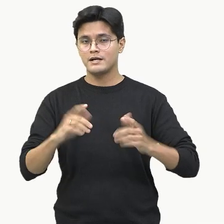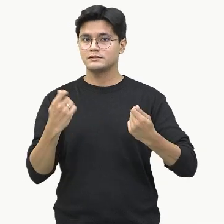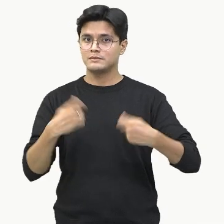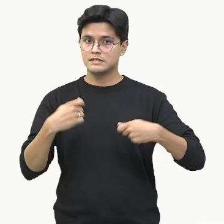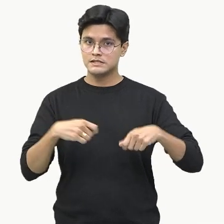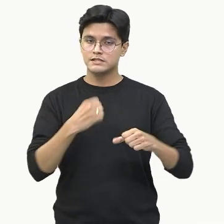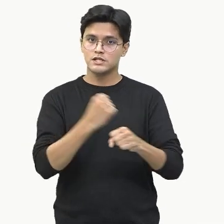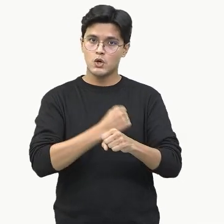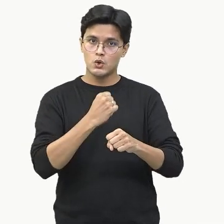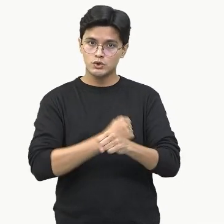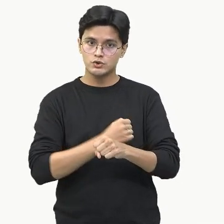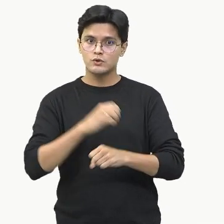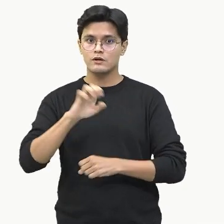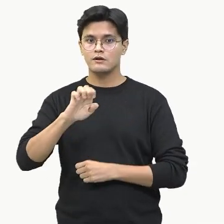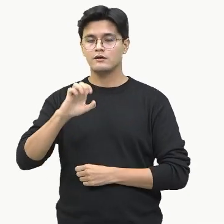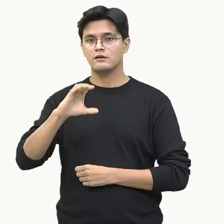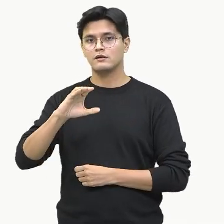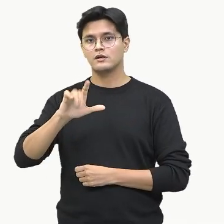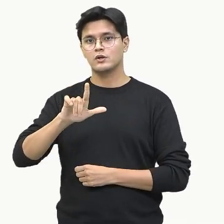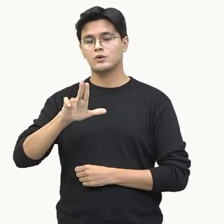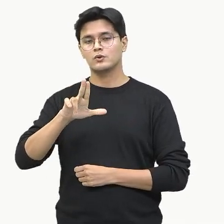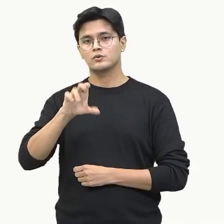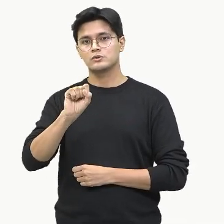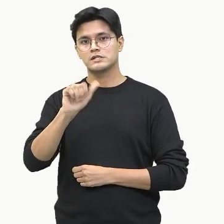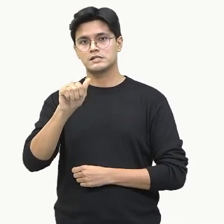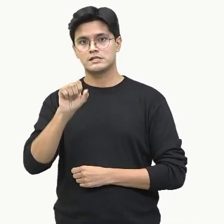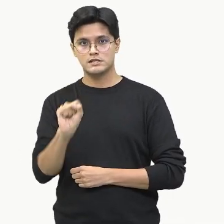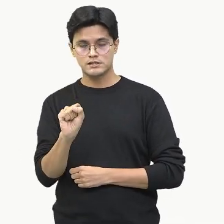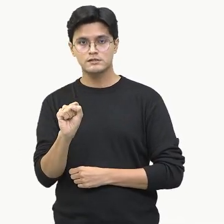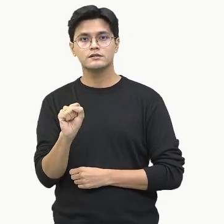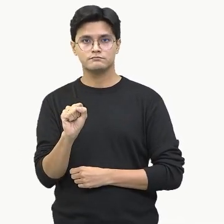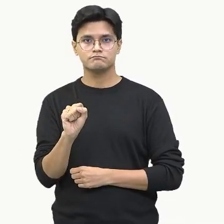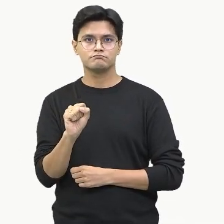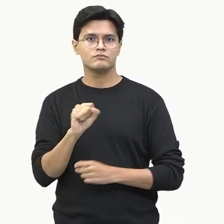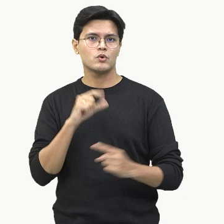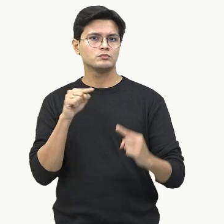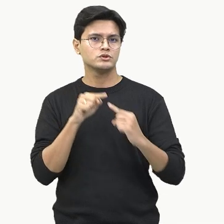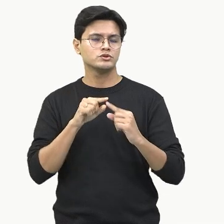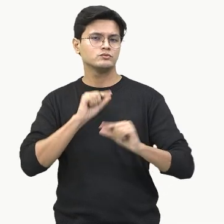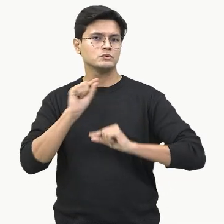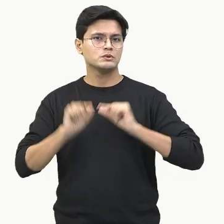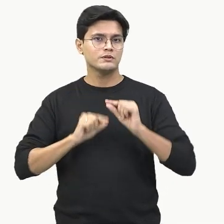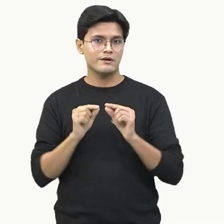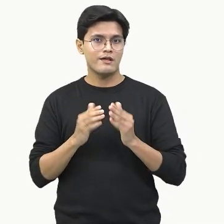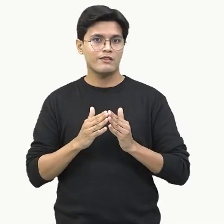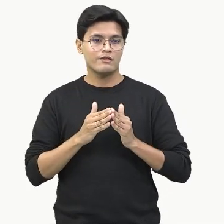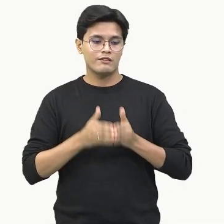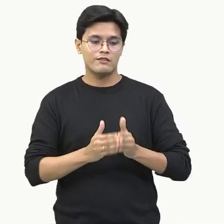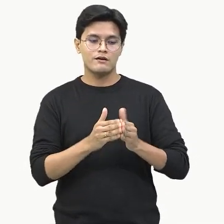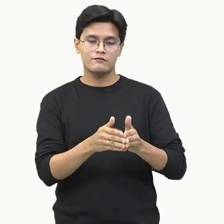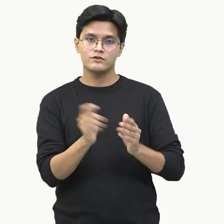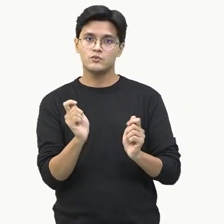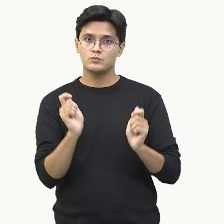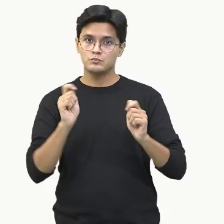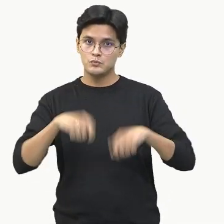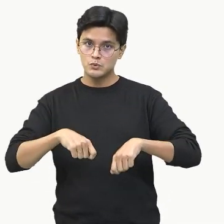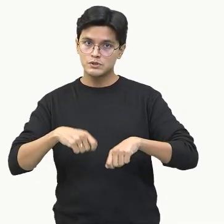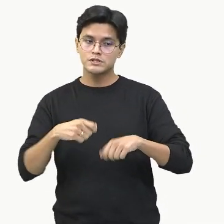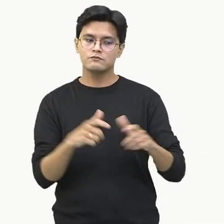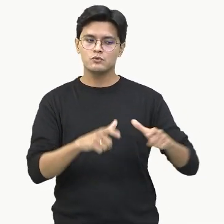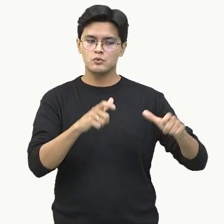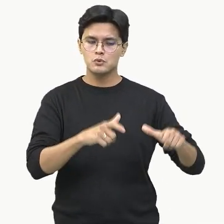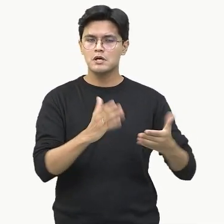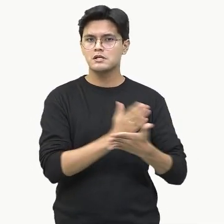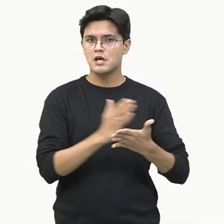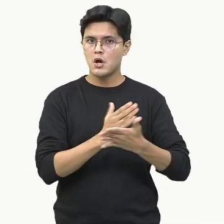ecluses em algumas partes tá bom para que os navios consigam gente atravessar ao alguns